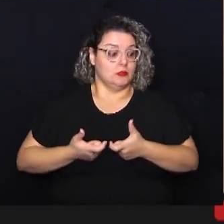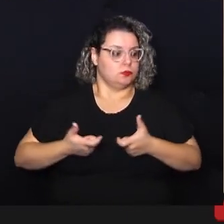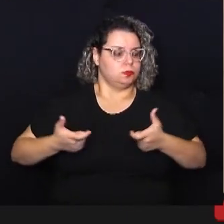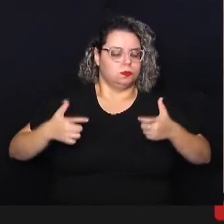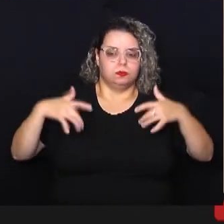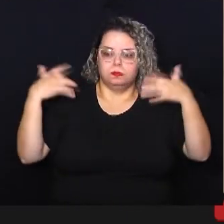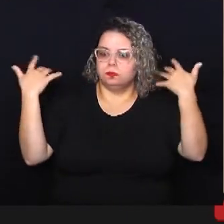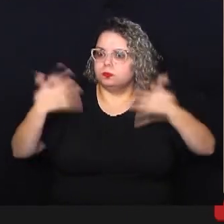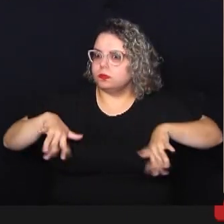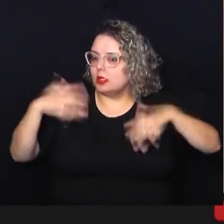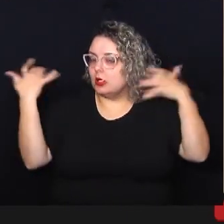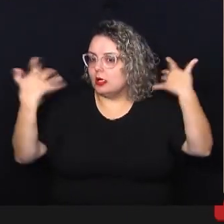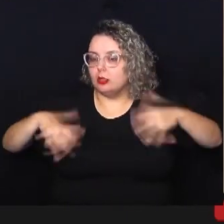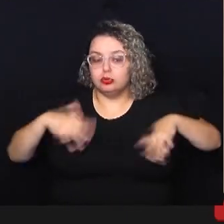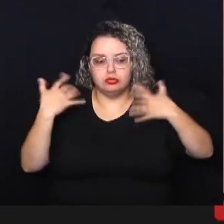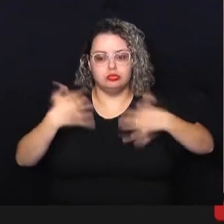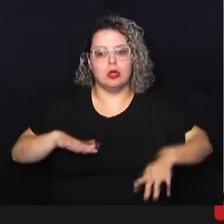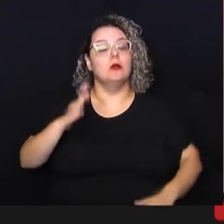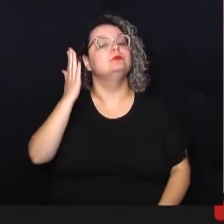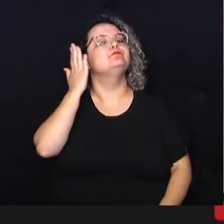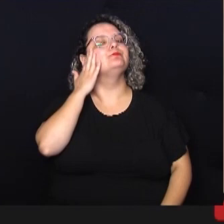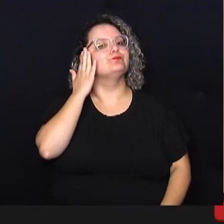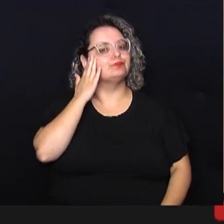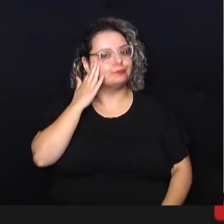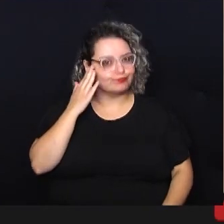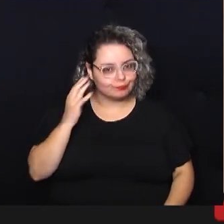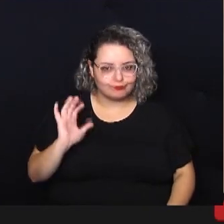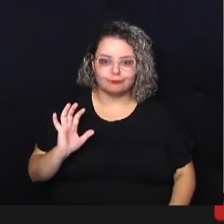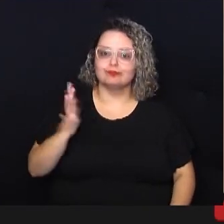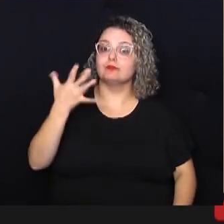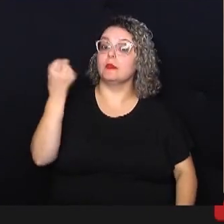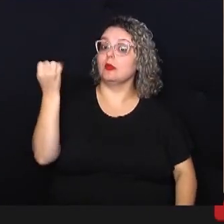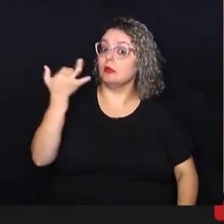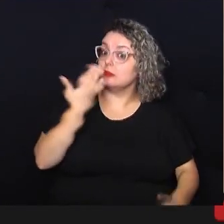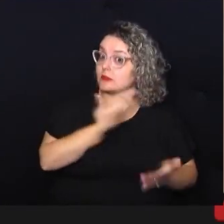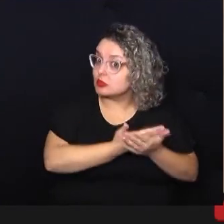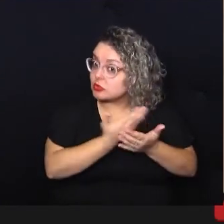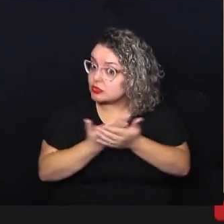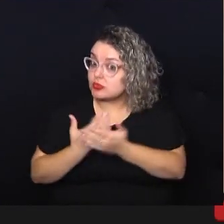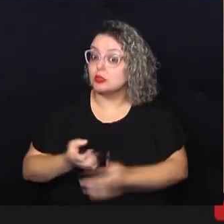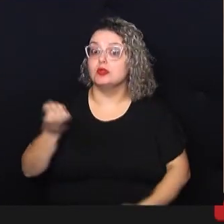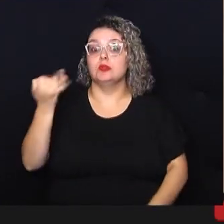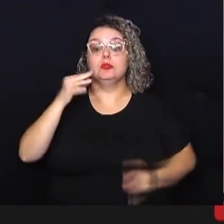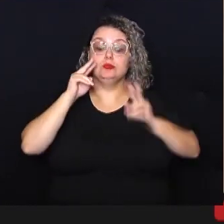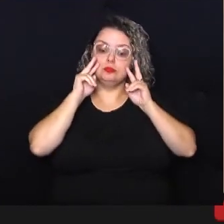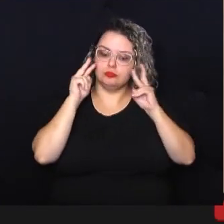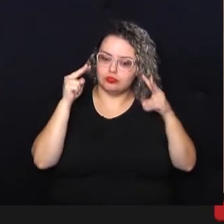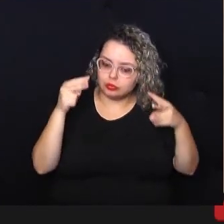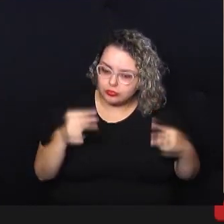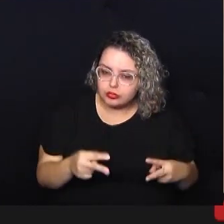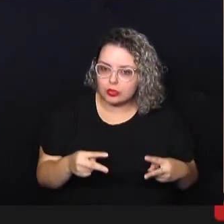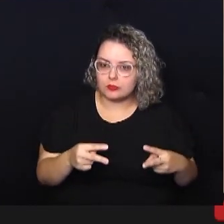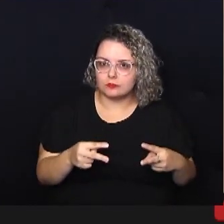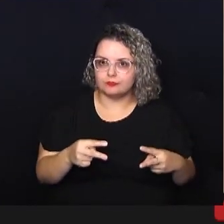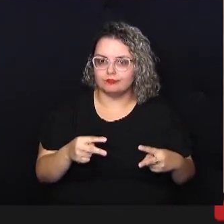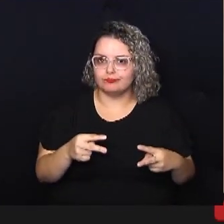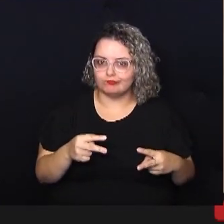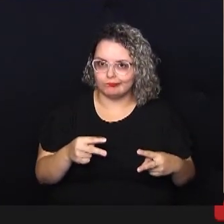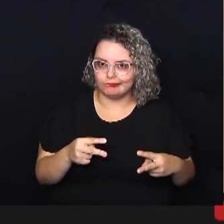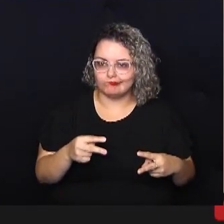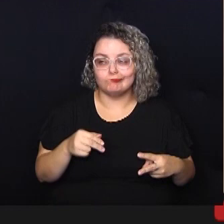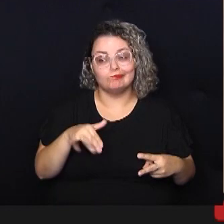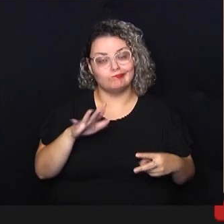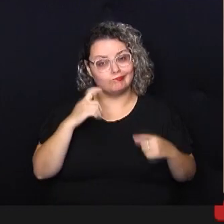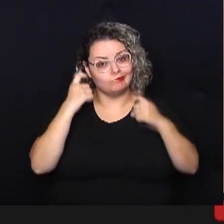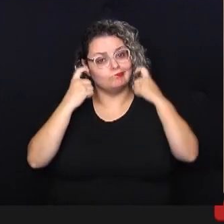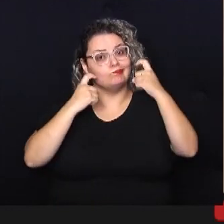muito grande, porque a gente sabe que acontece, quanto mais a gente estuda sobre isso, quanto mais a gente olha para isso, mais a gente fica